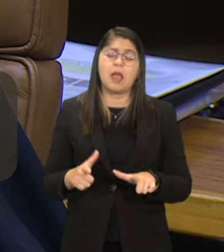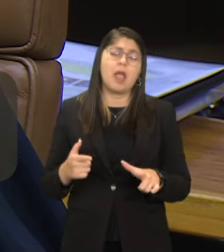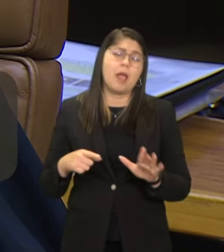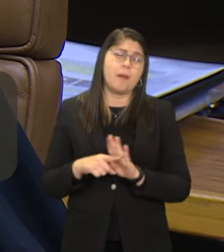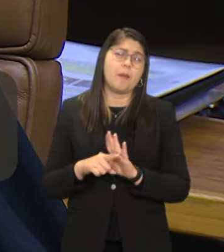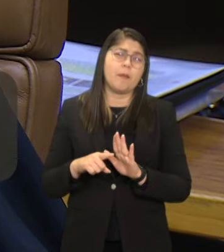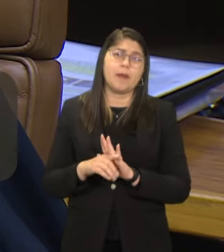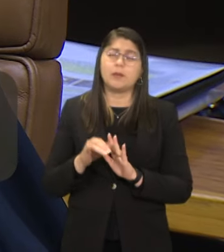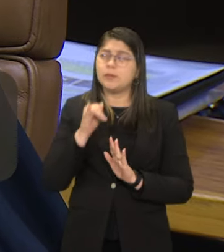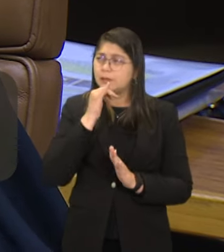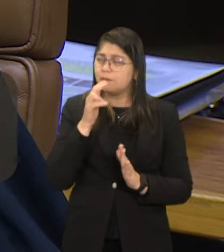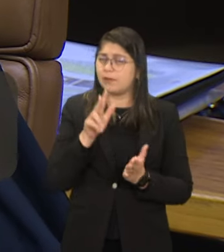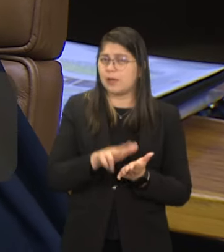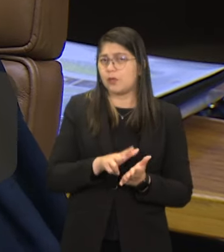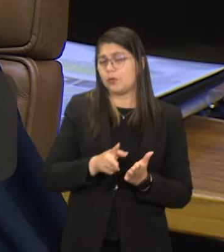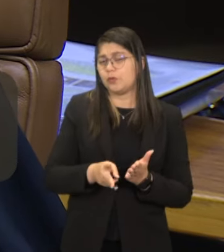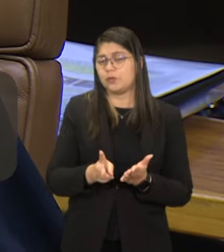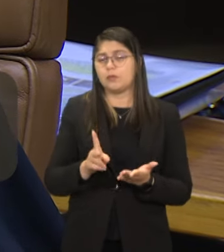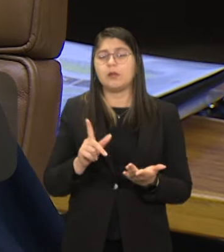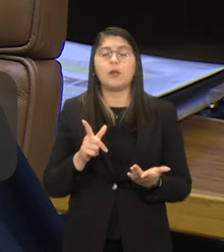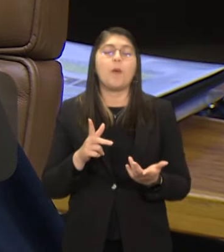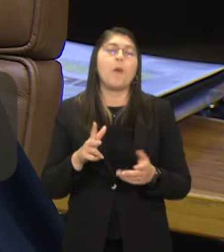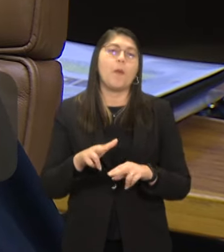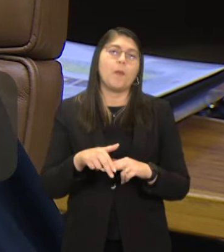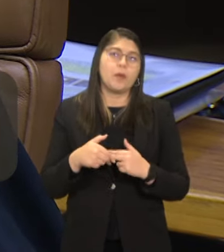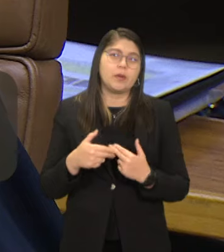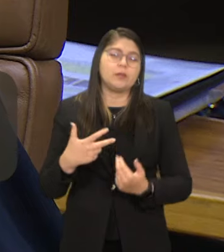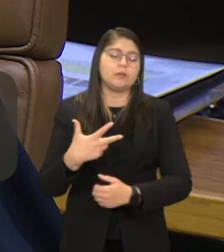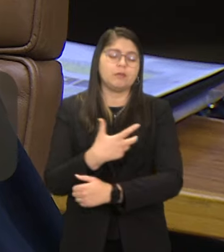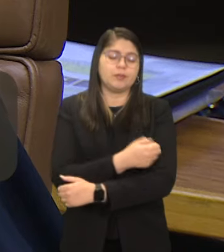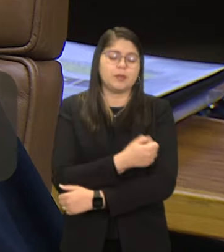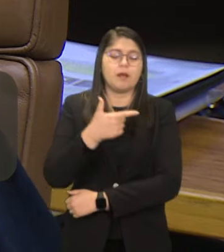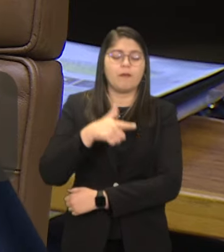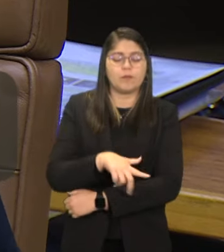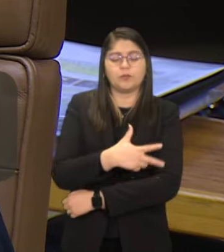público ter podido aplicar sucessivas doses de reforço.